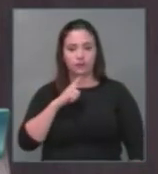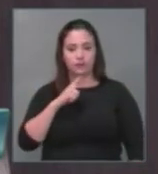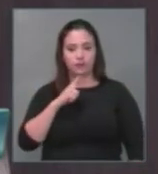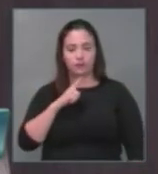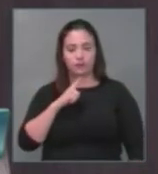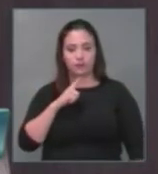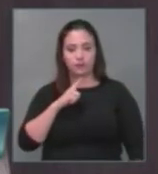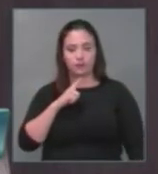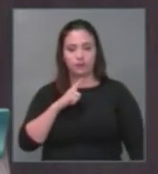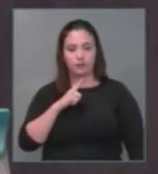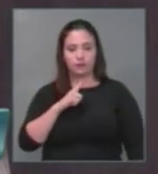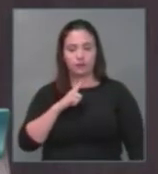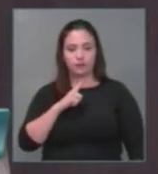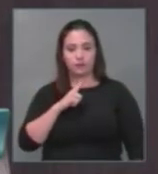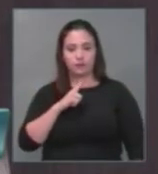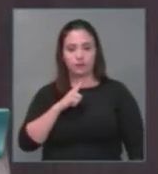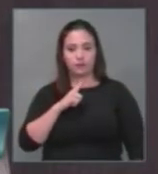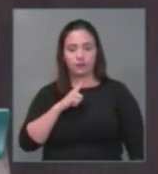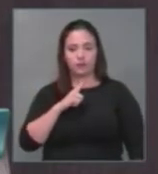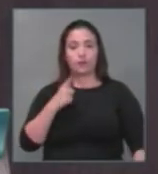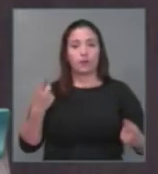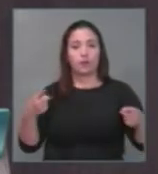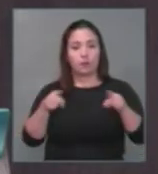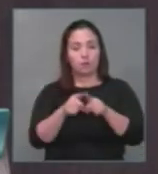Renato, que por meio de parcerias,